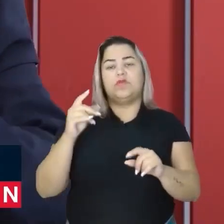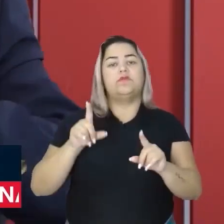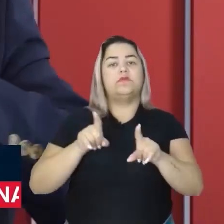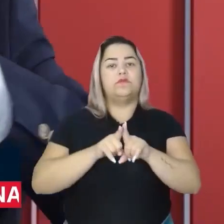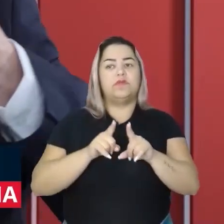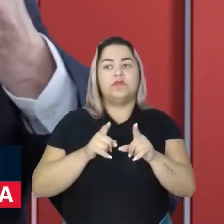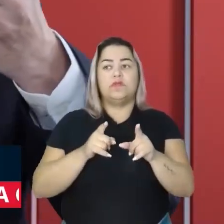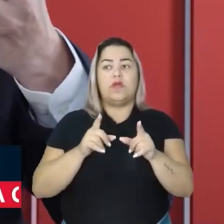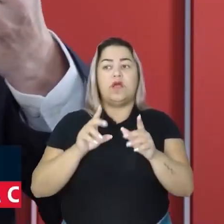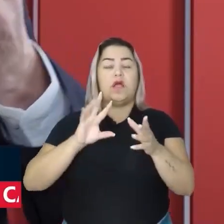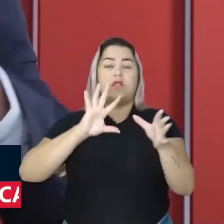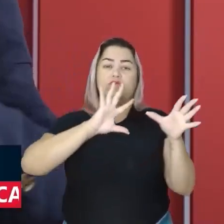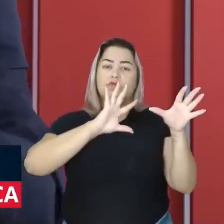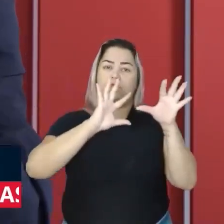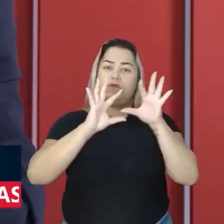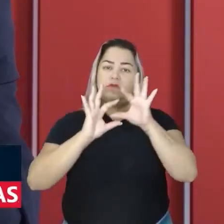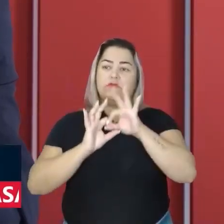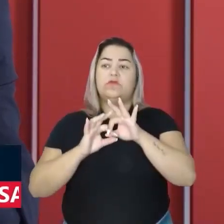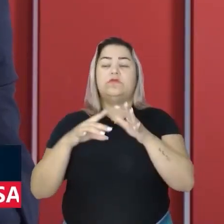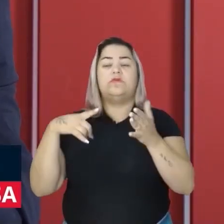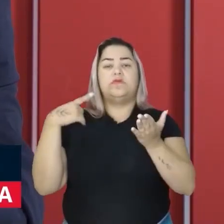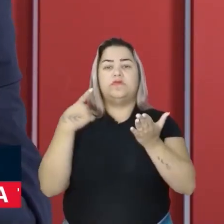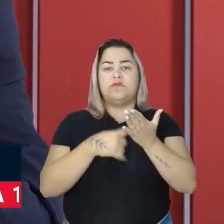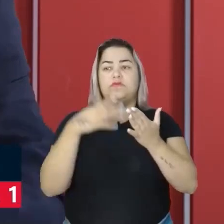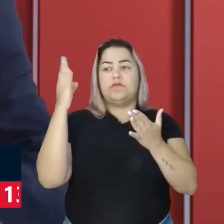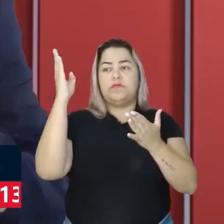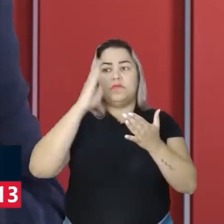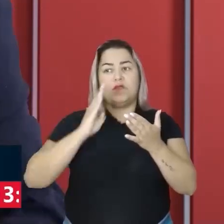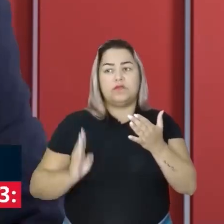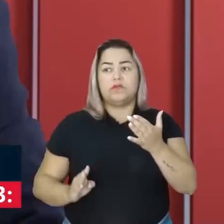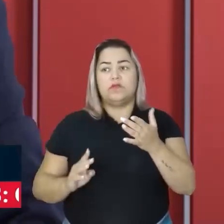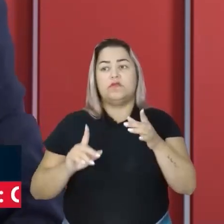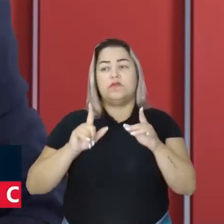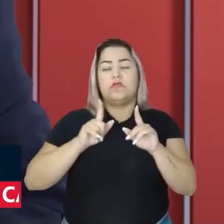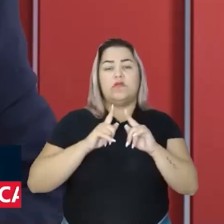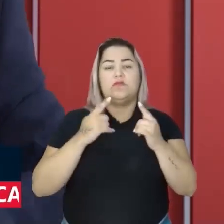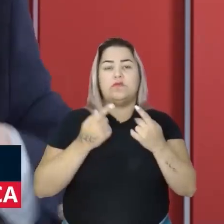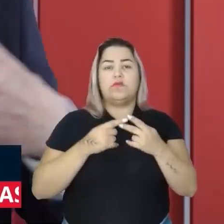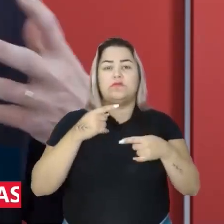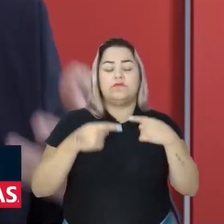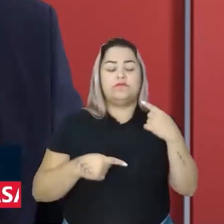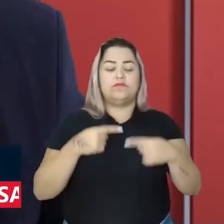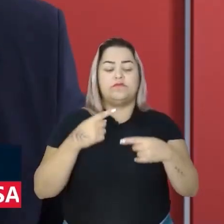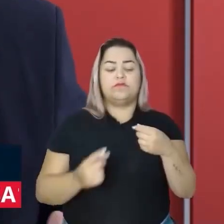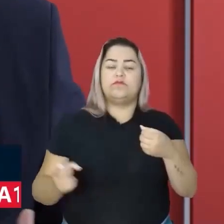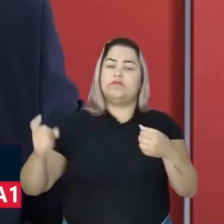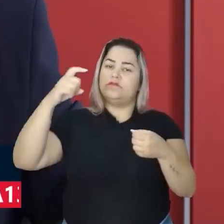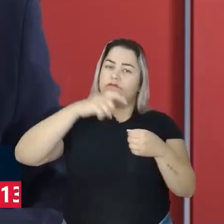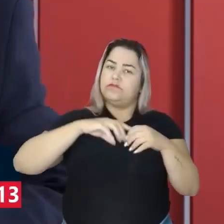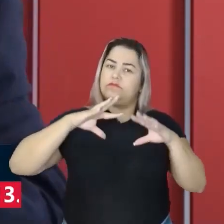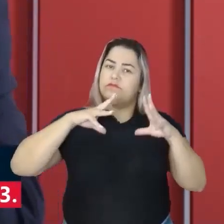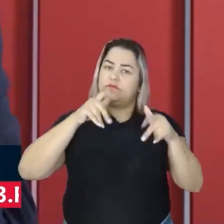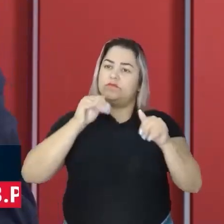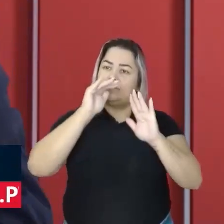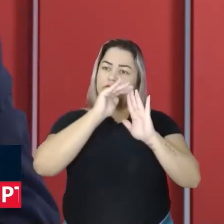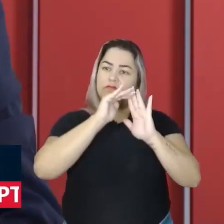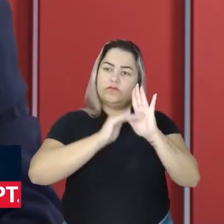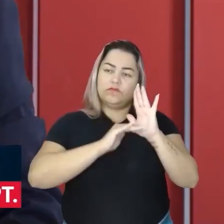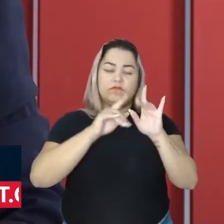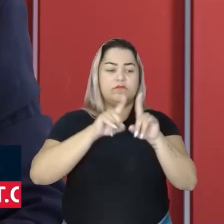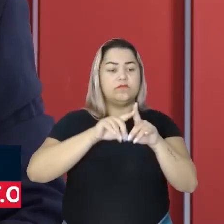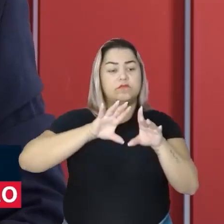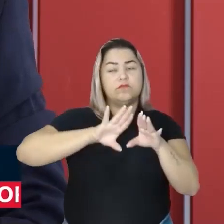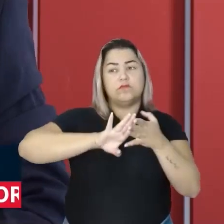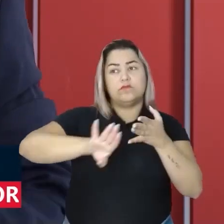num contexto de reafirmação de um Brasil na geopolítica mundial, na retomada de todos os programas, tirar o Brasil do